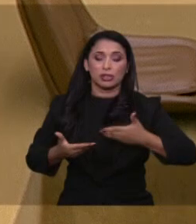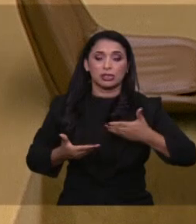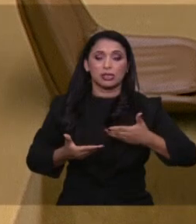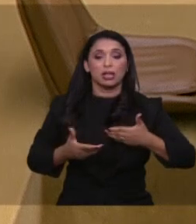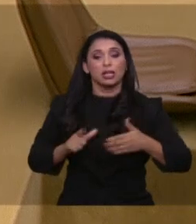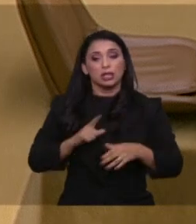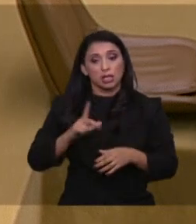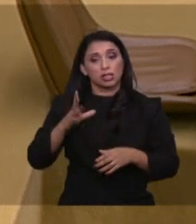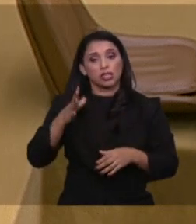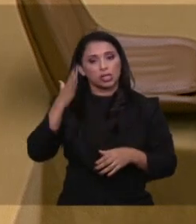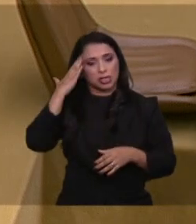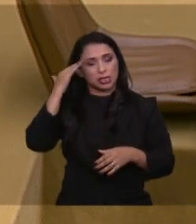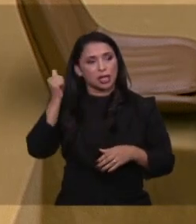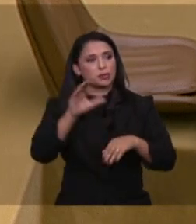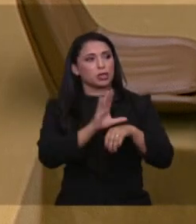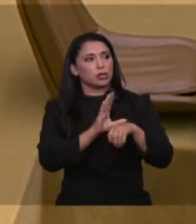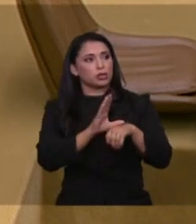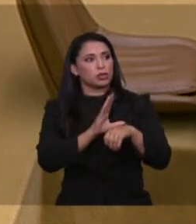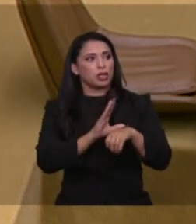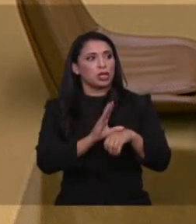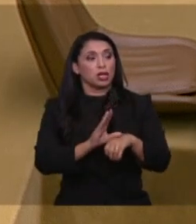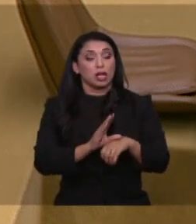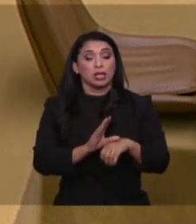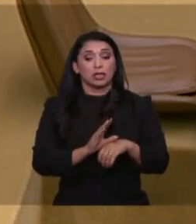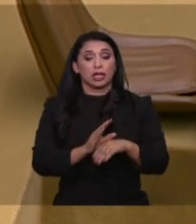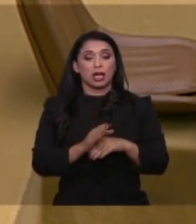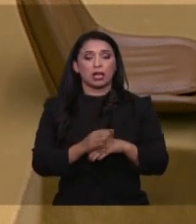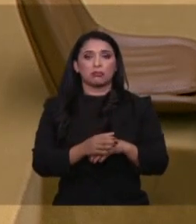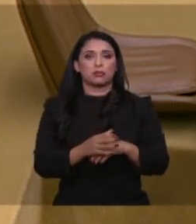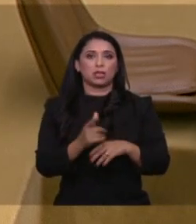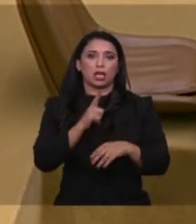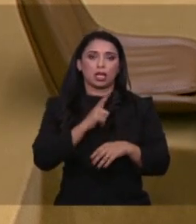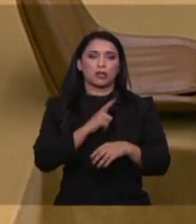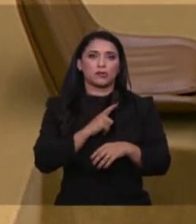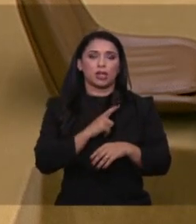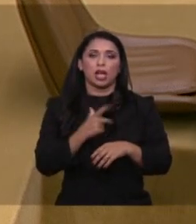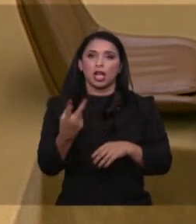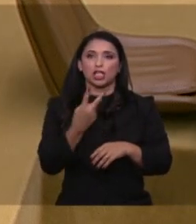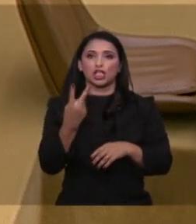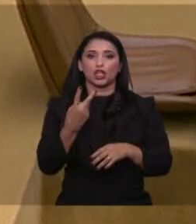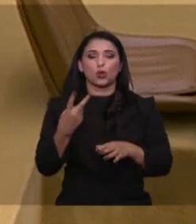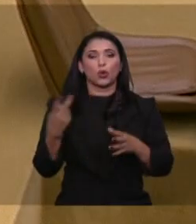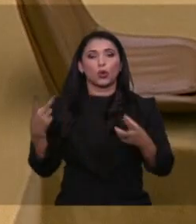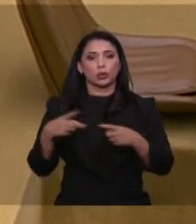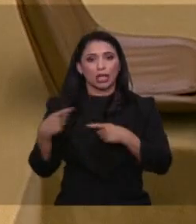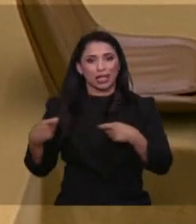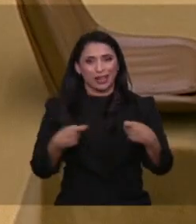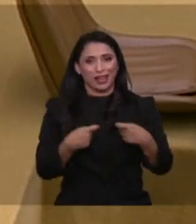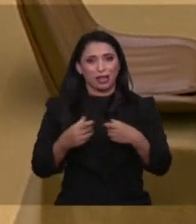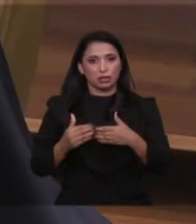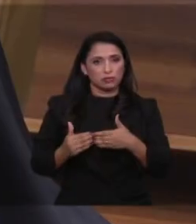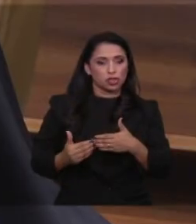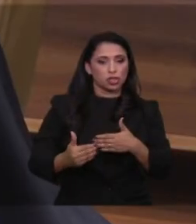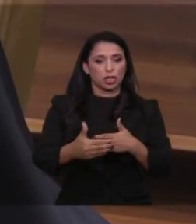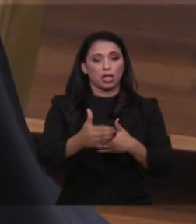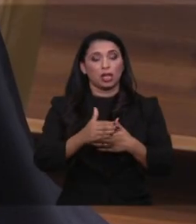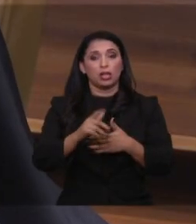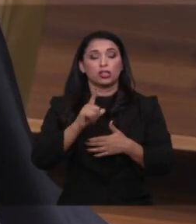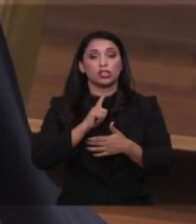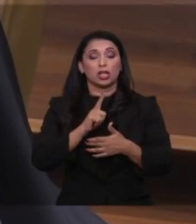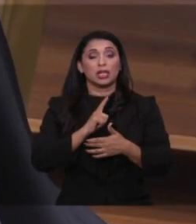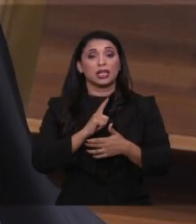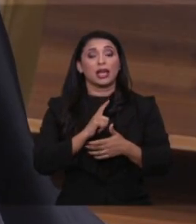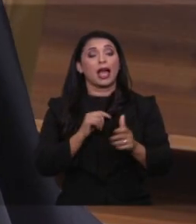evolução do constitucionalismo a partir da Segunda Guerra, a posição do locus da mulher numa outra